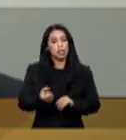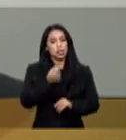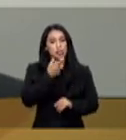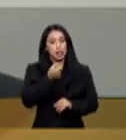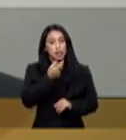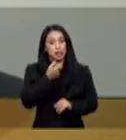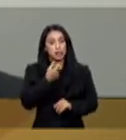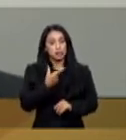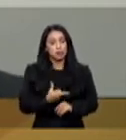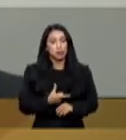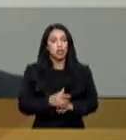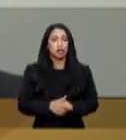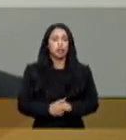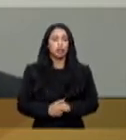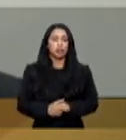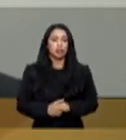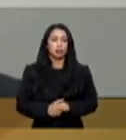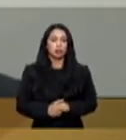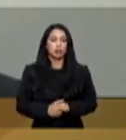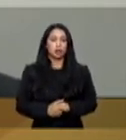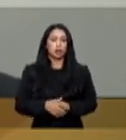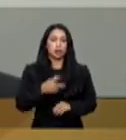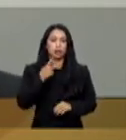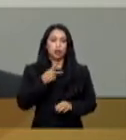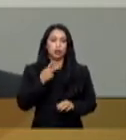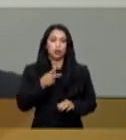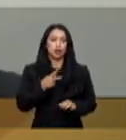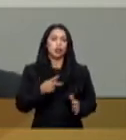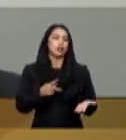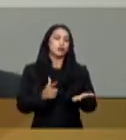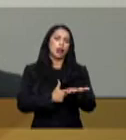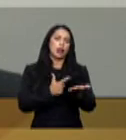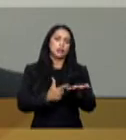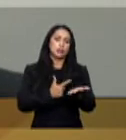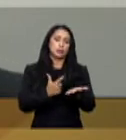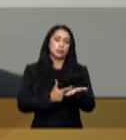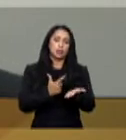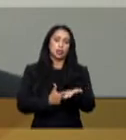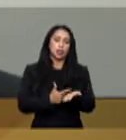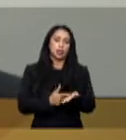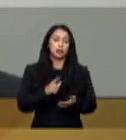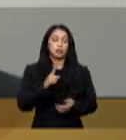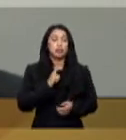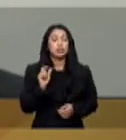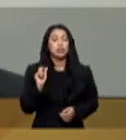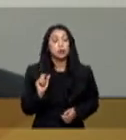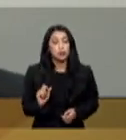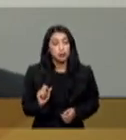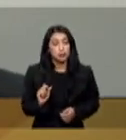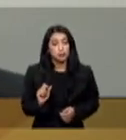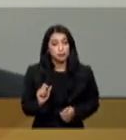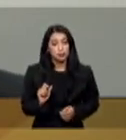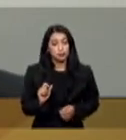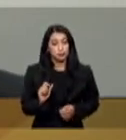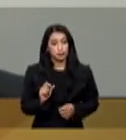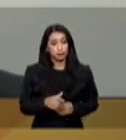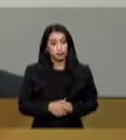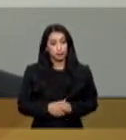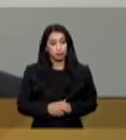volume 763-99, página 415 a 431, consigna que, na busca